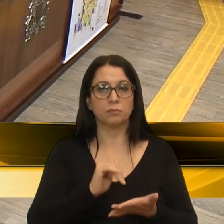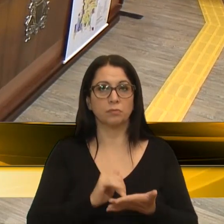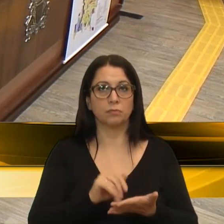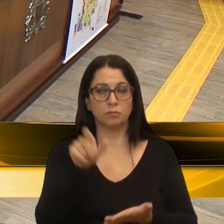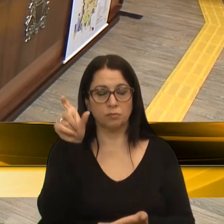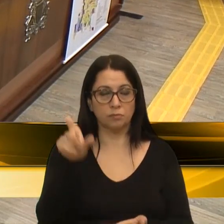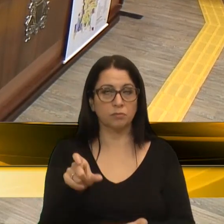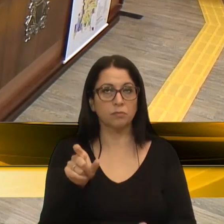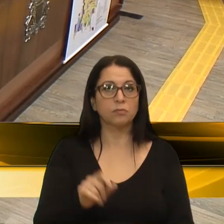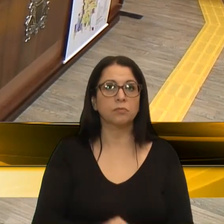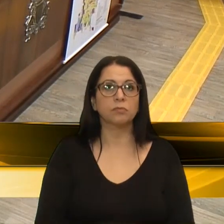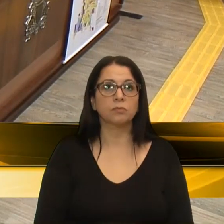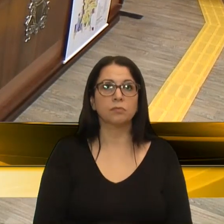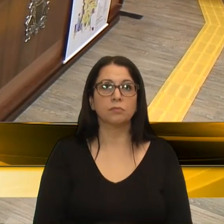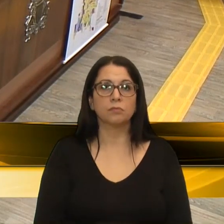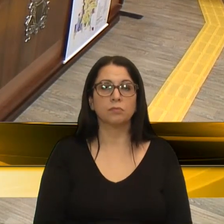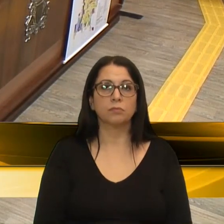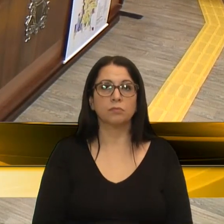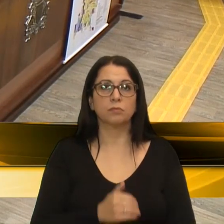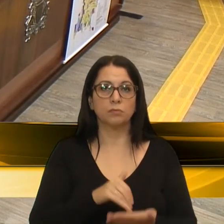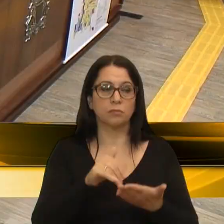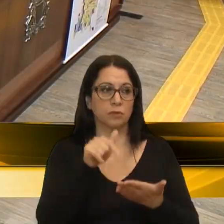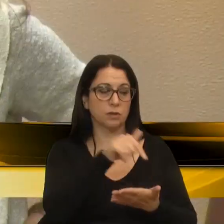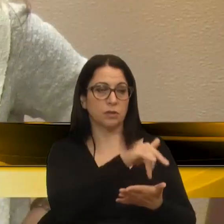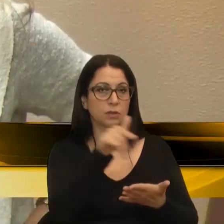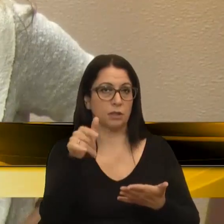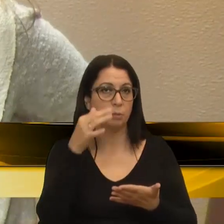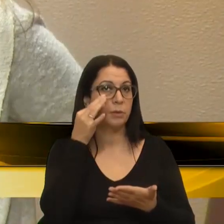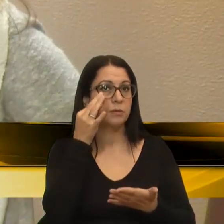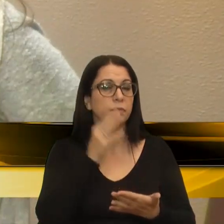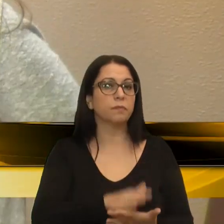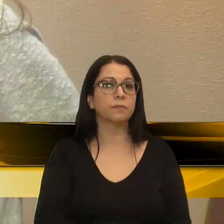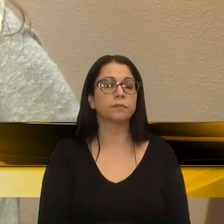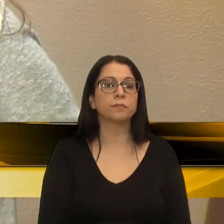Planejamento, Fernando, e os secretários que estão aqui presentes.